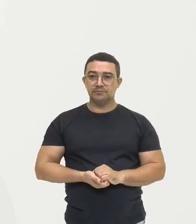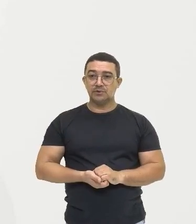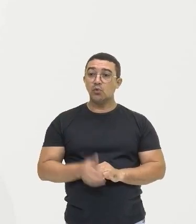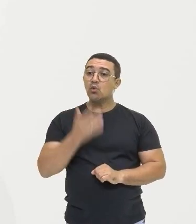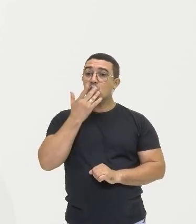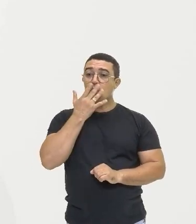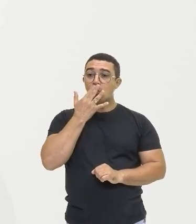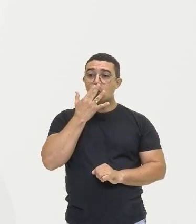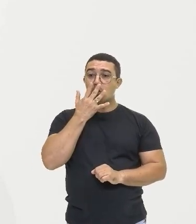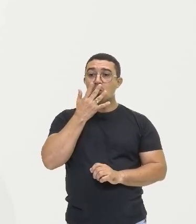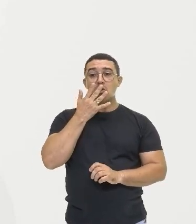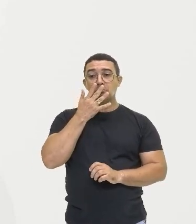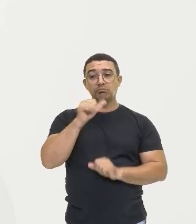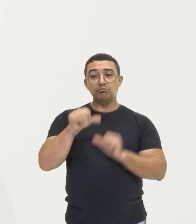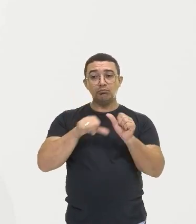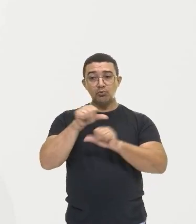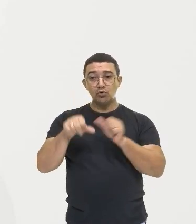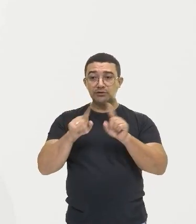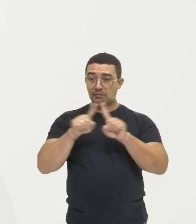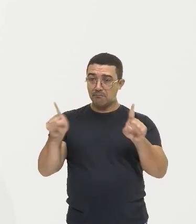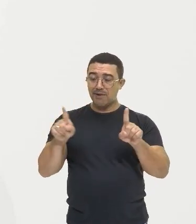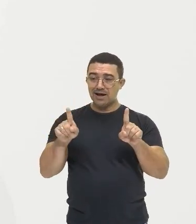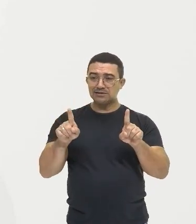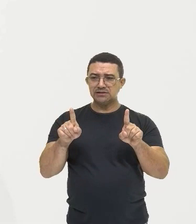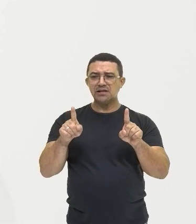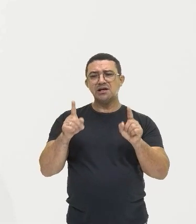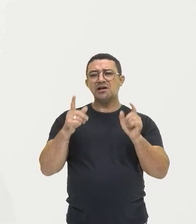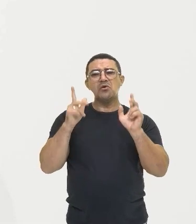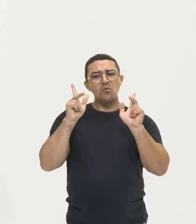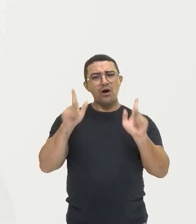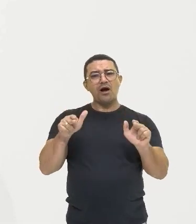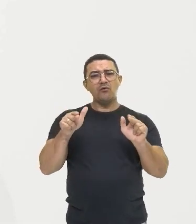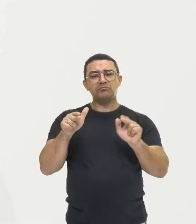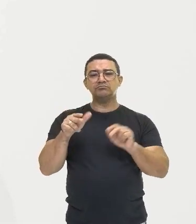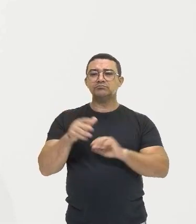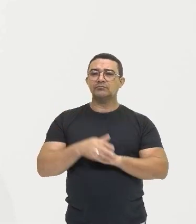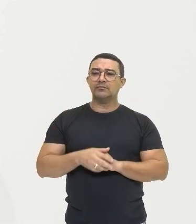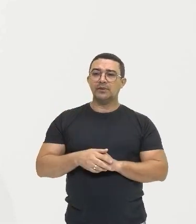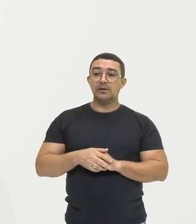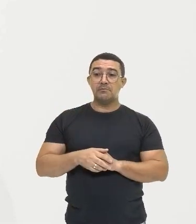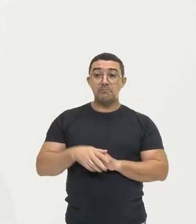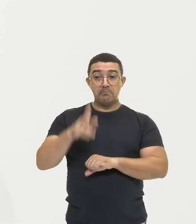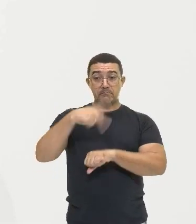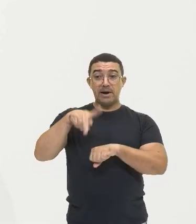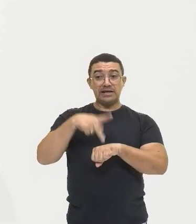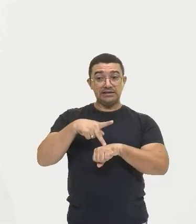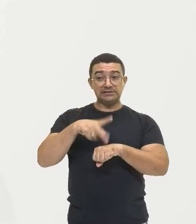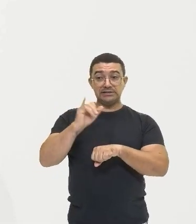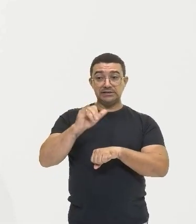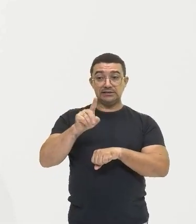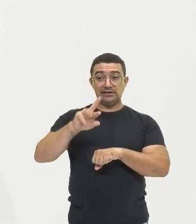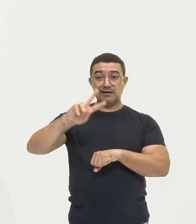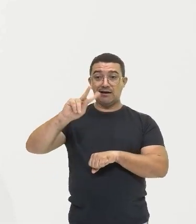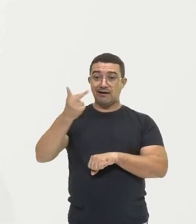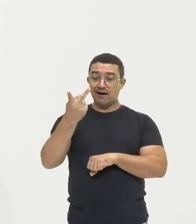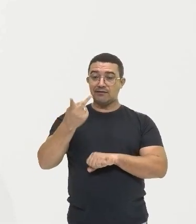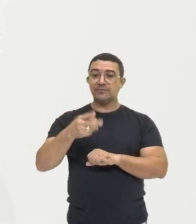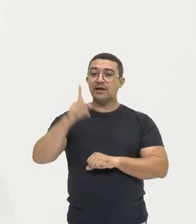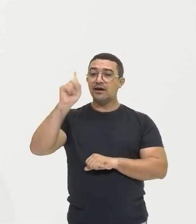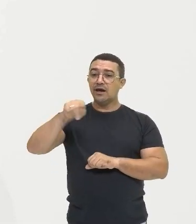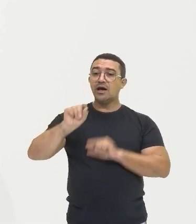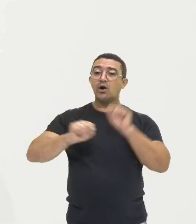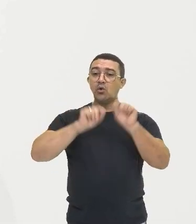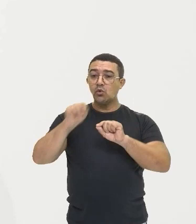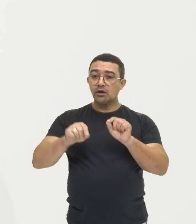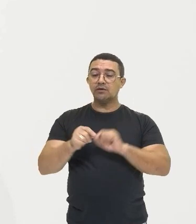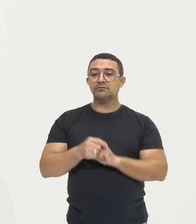a análise é basicamente a mesma, tá certo? Países com IDH muito alto, nesse exemplo aqui, são esses